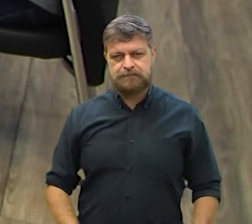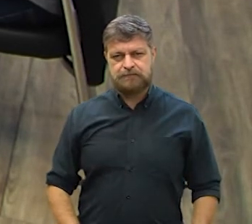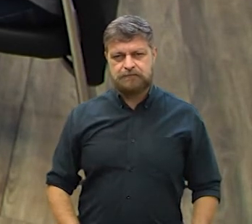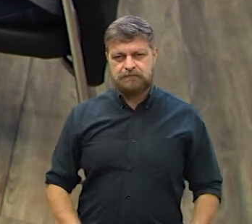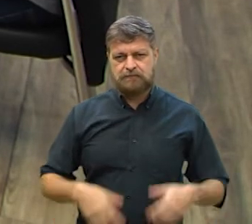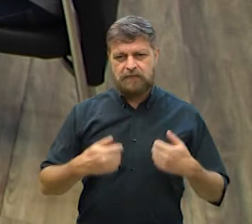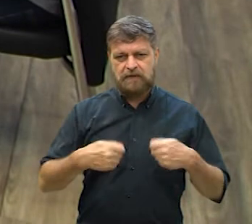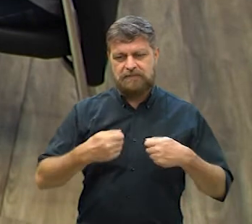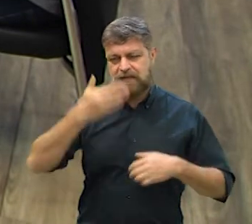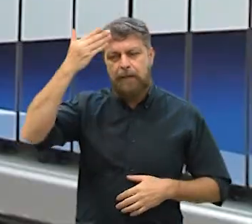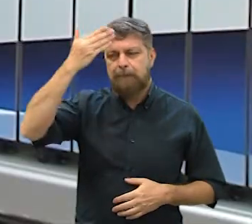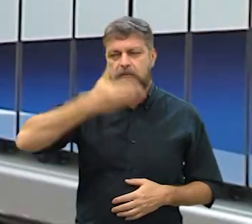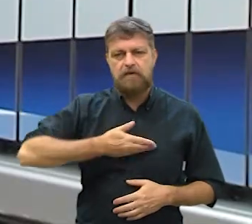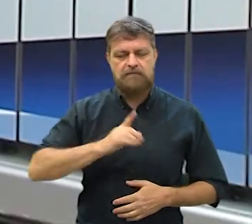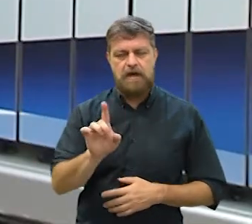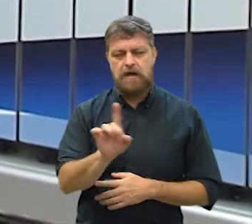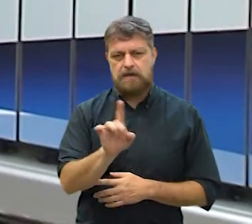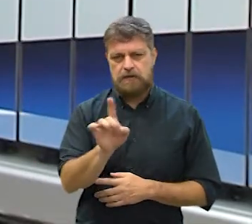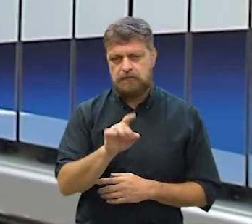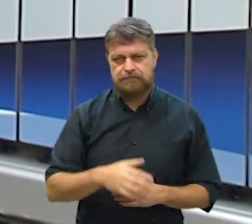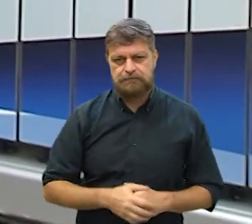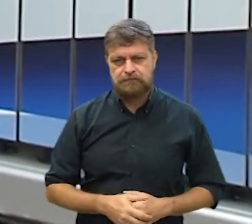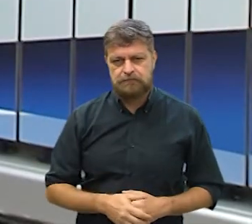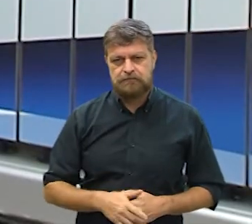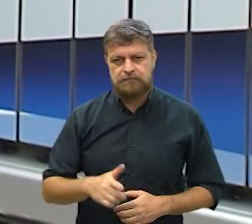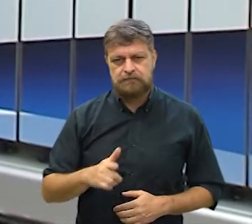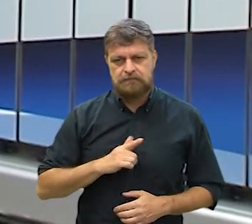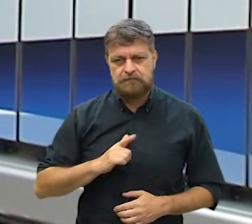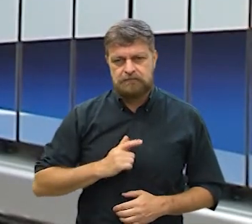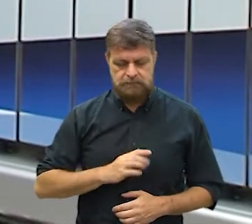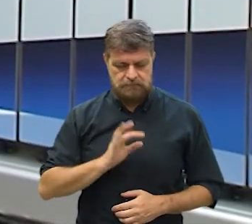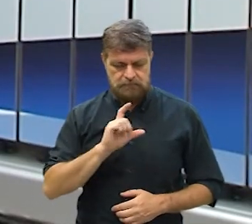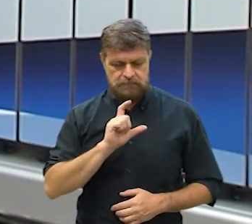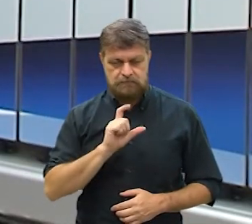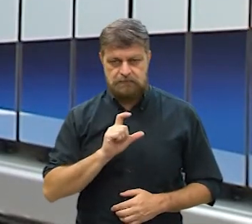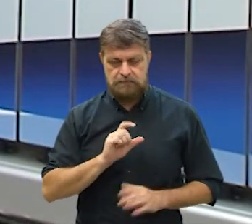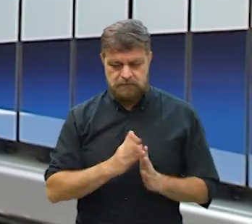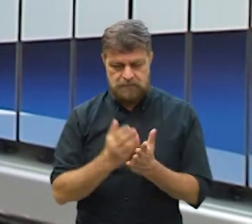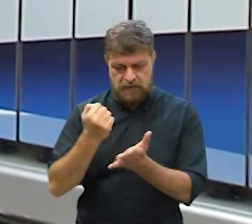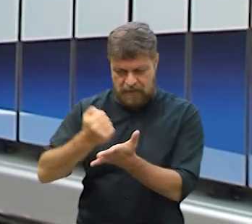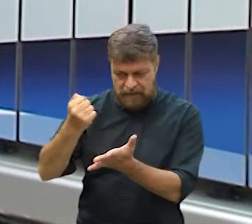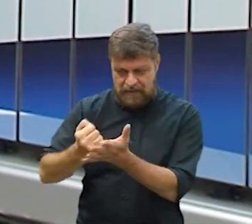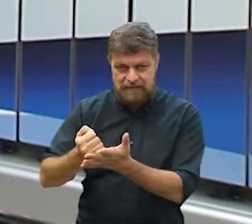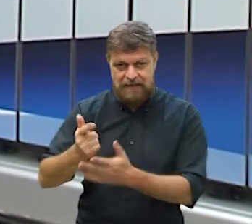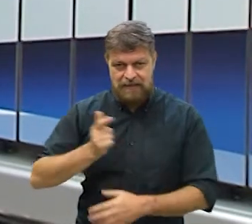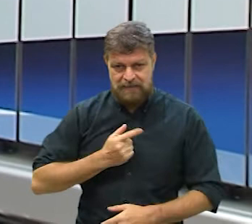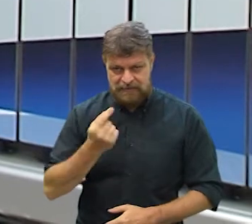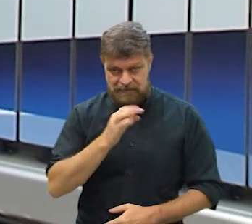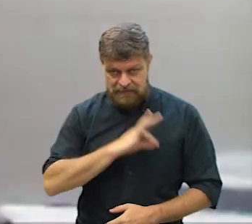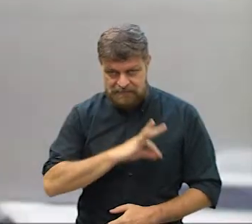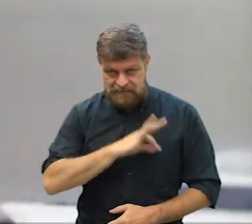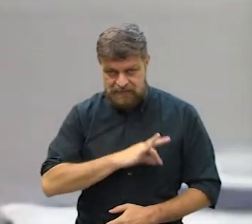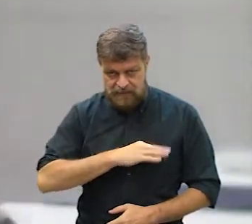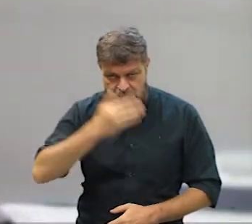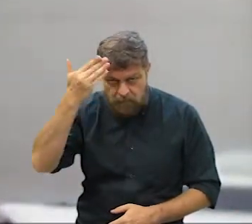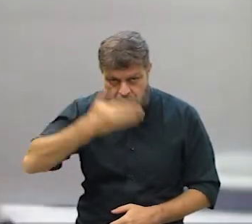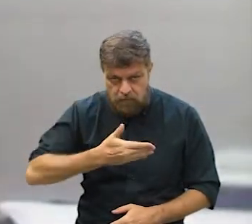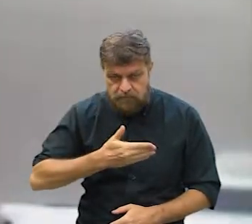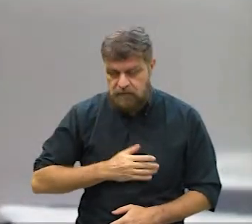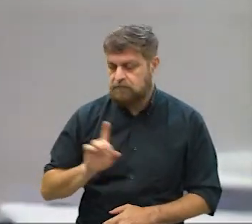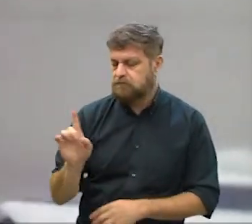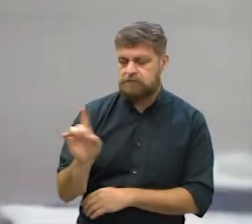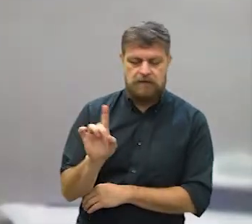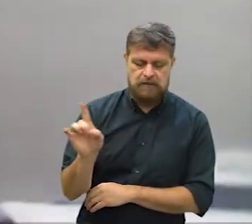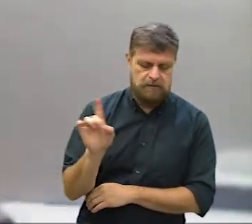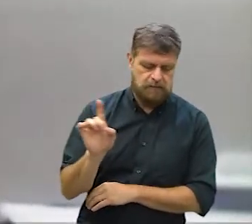mas não precisa comprovar. E ele precisa comprovar que tem carteira de trabalho, que tem uma renda? Não, não precisa,